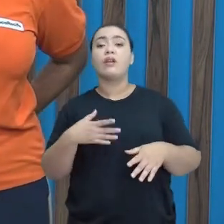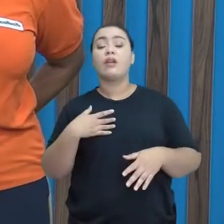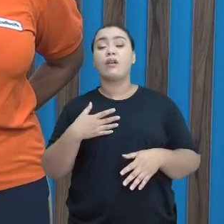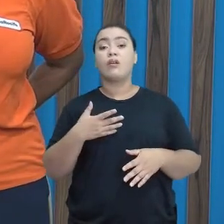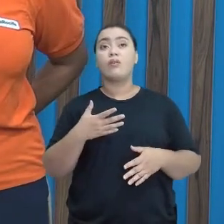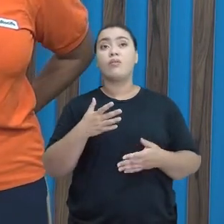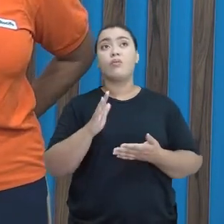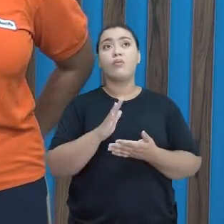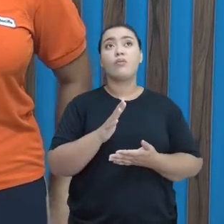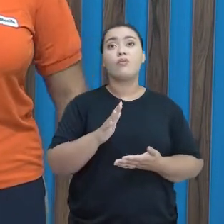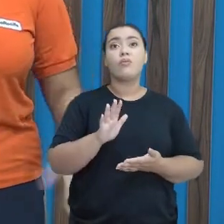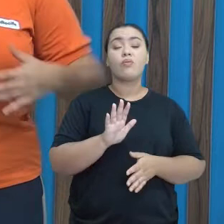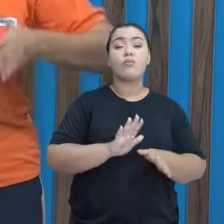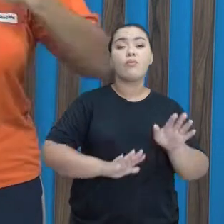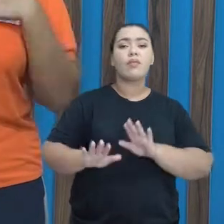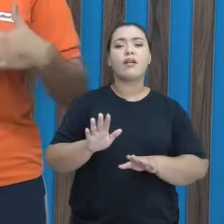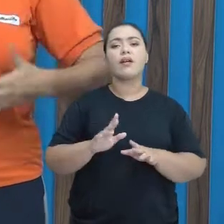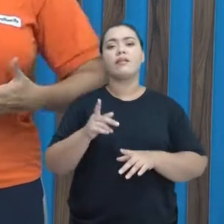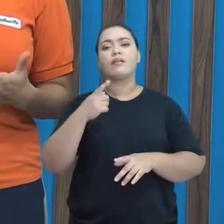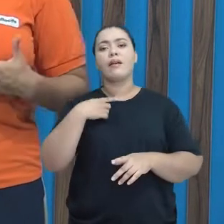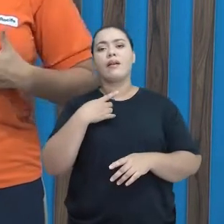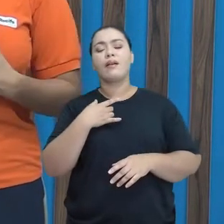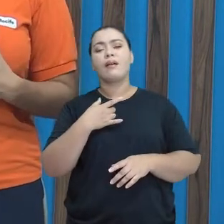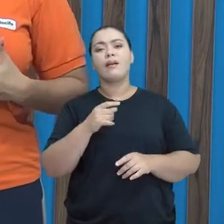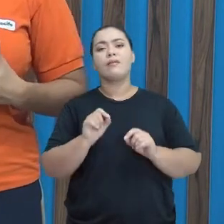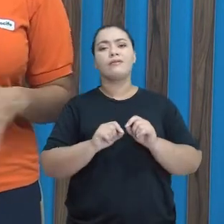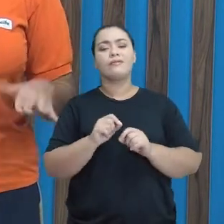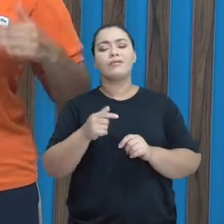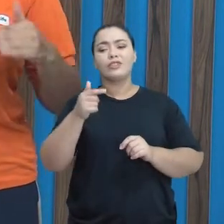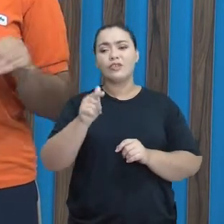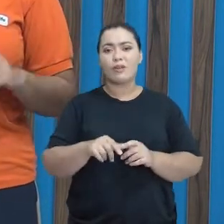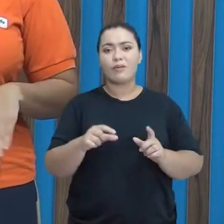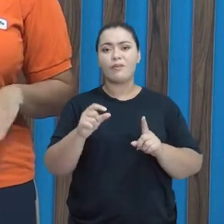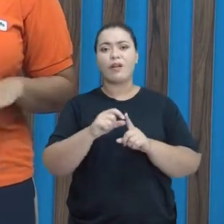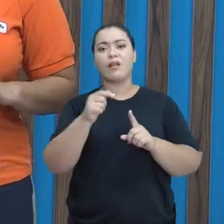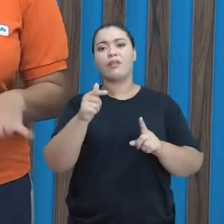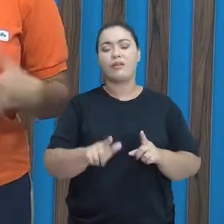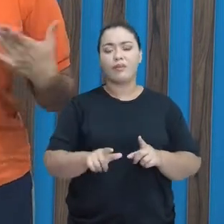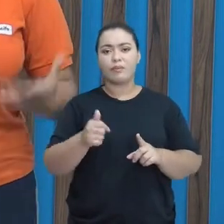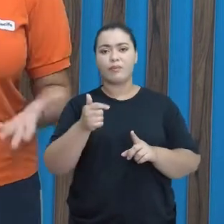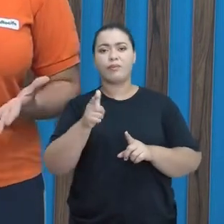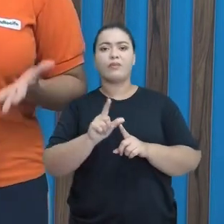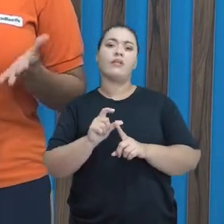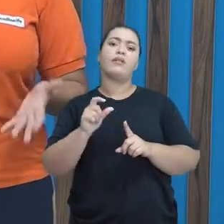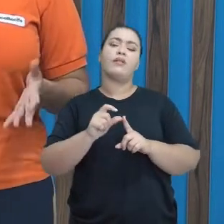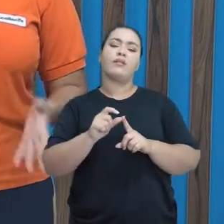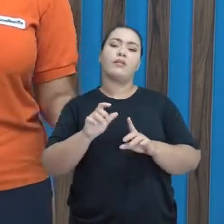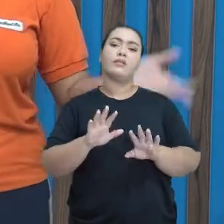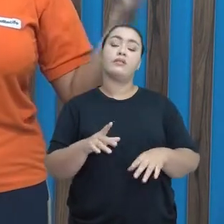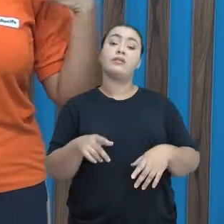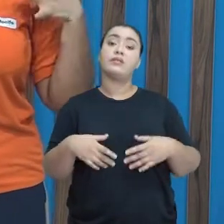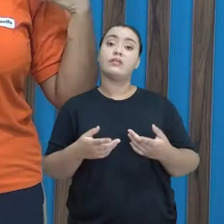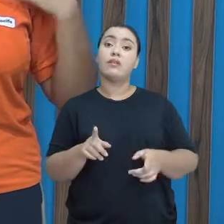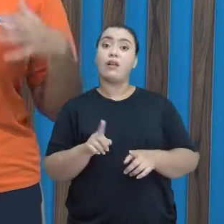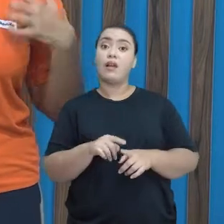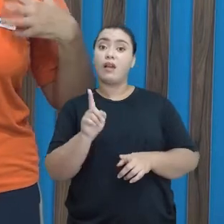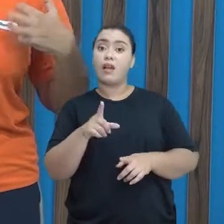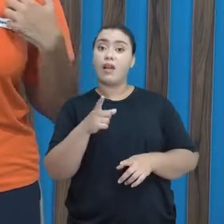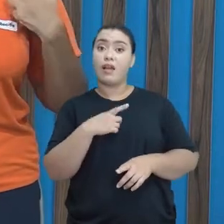também de concordância, a gente não repita, né, as palavras. E aí os verbos de ação, eles